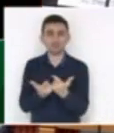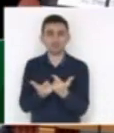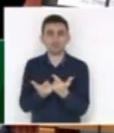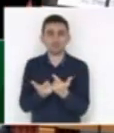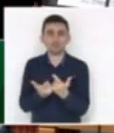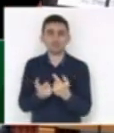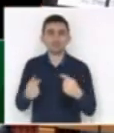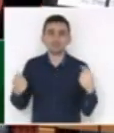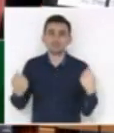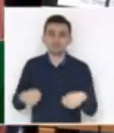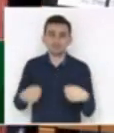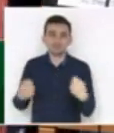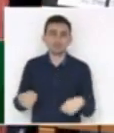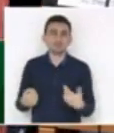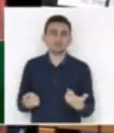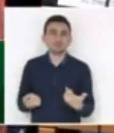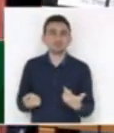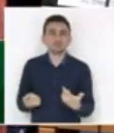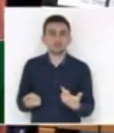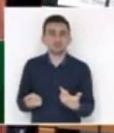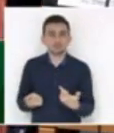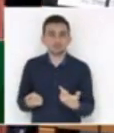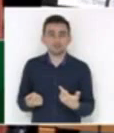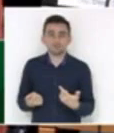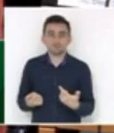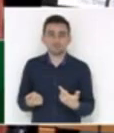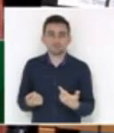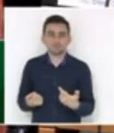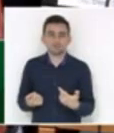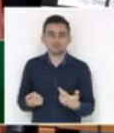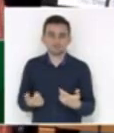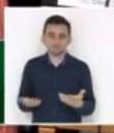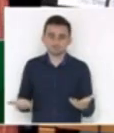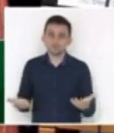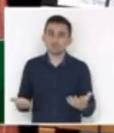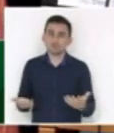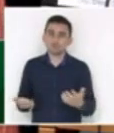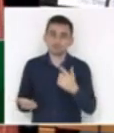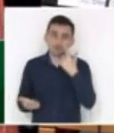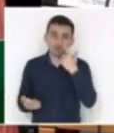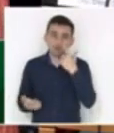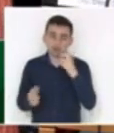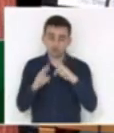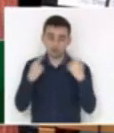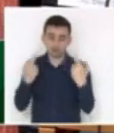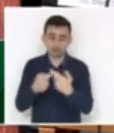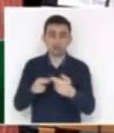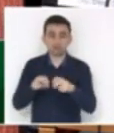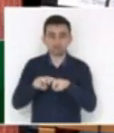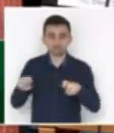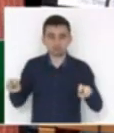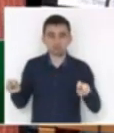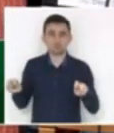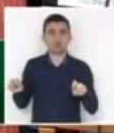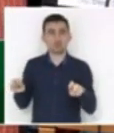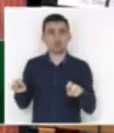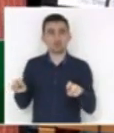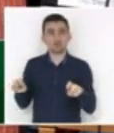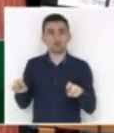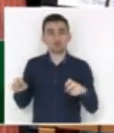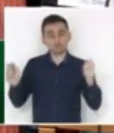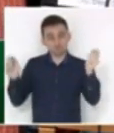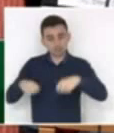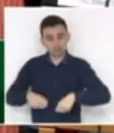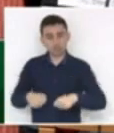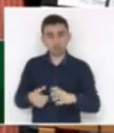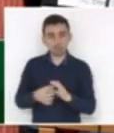que levar essa situação para a reunião da mesa e permitir que a presidência,